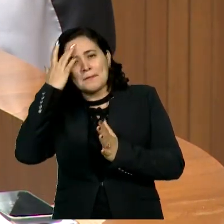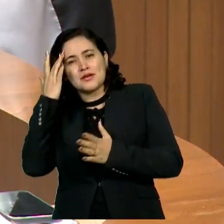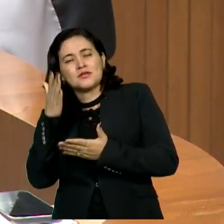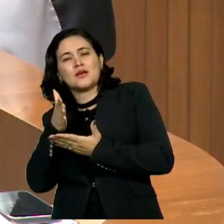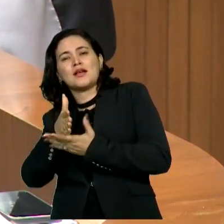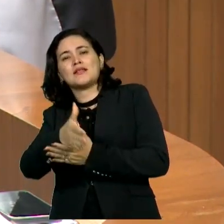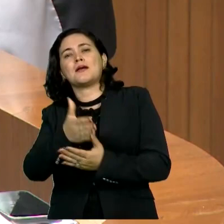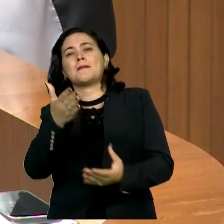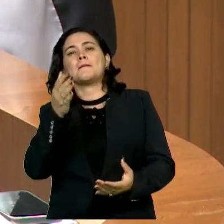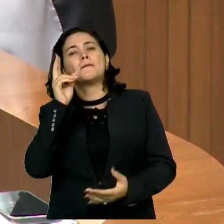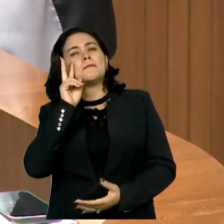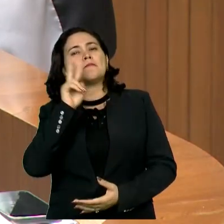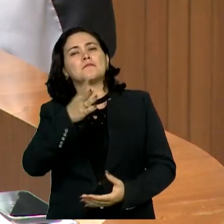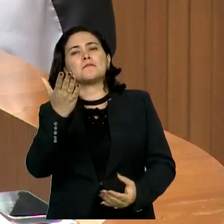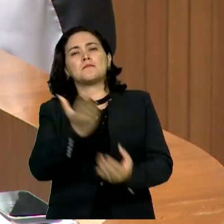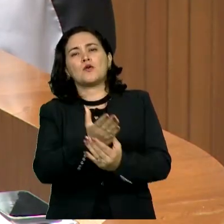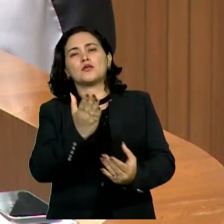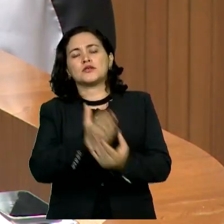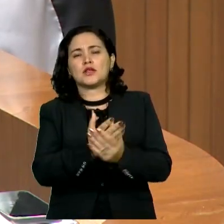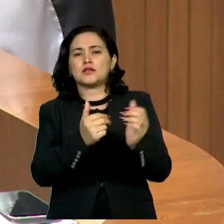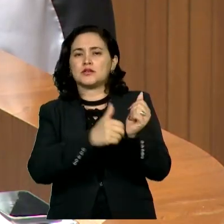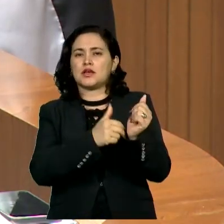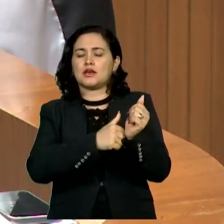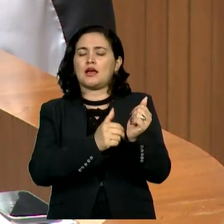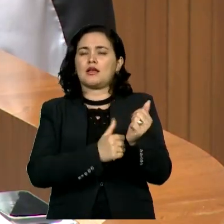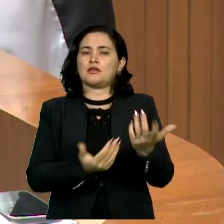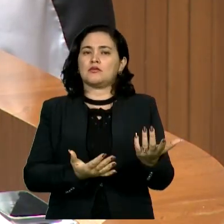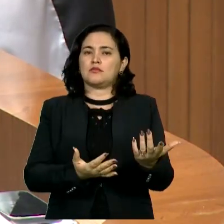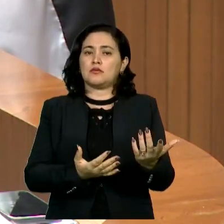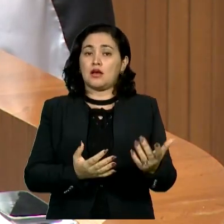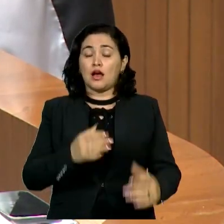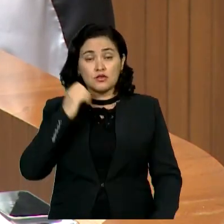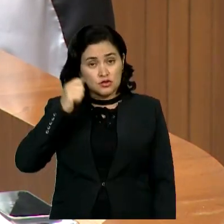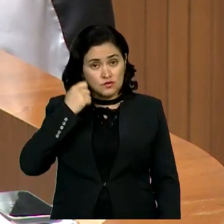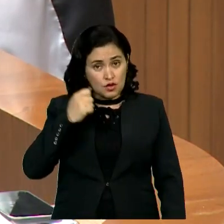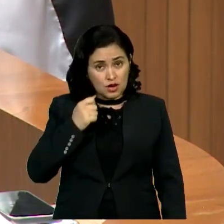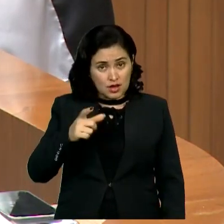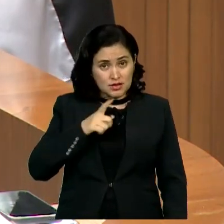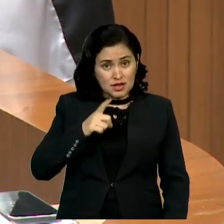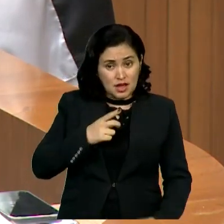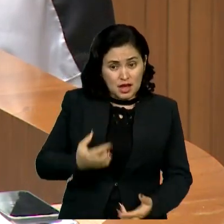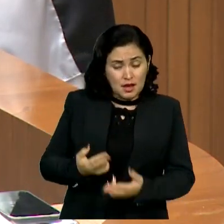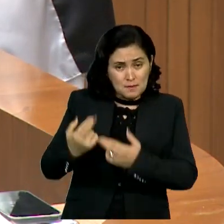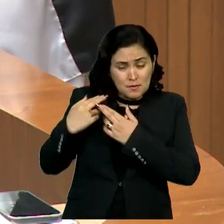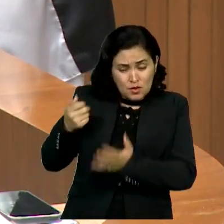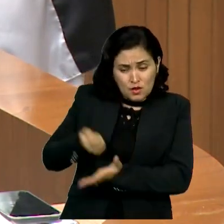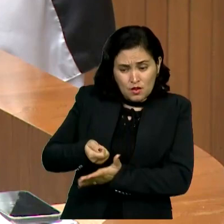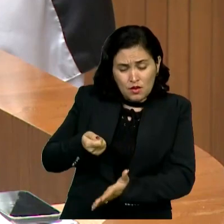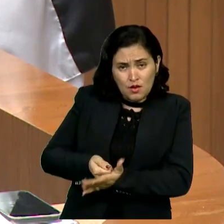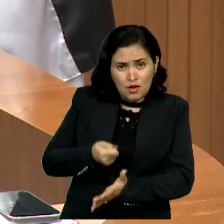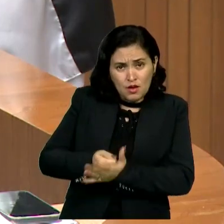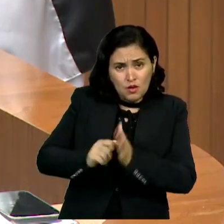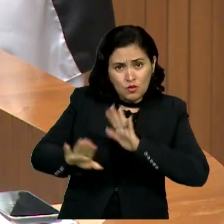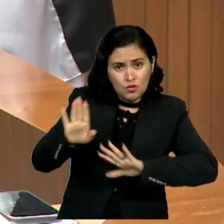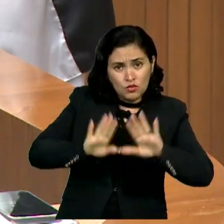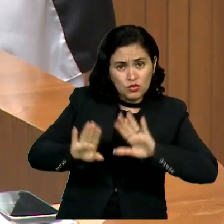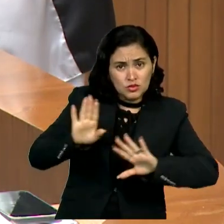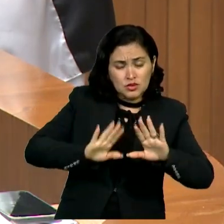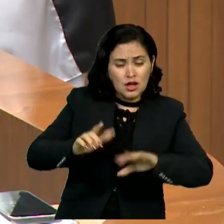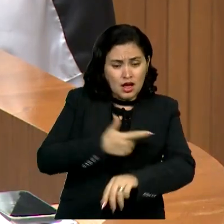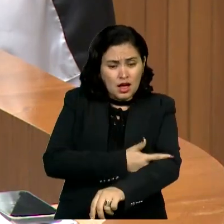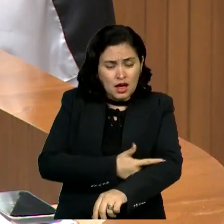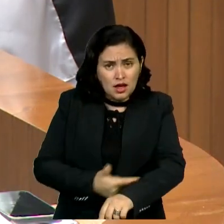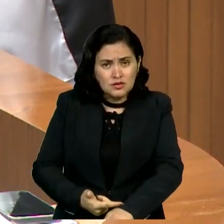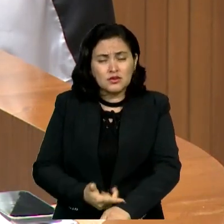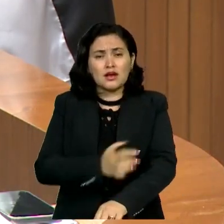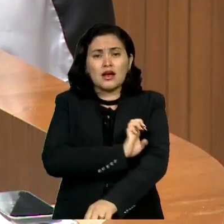isso. Volto aqui, ó. Advogado tem dever de preservar na sua conduta honra, nobreza e a dignidade da